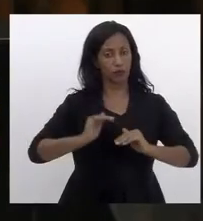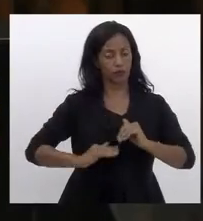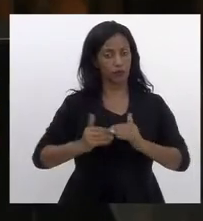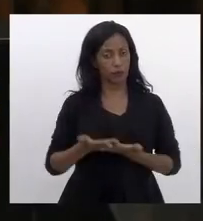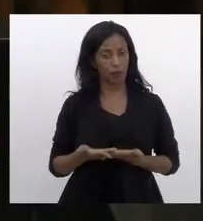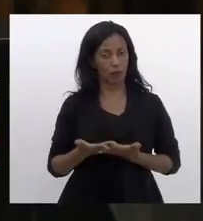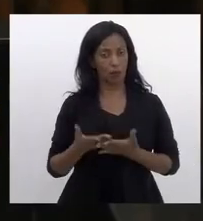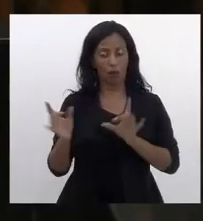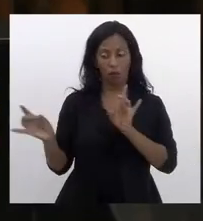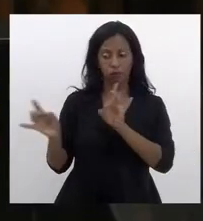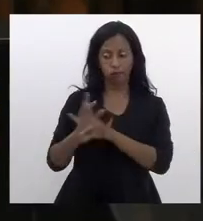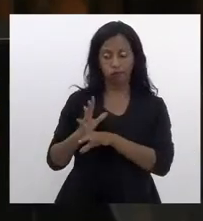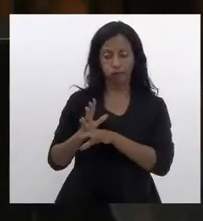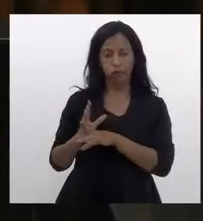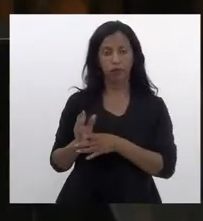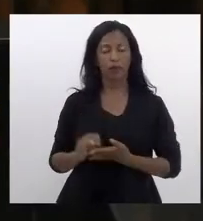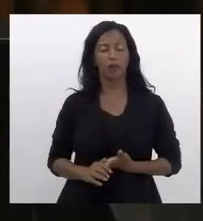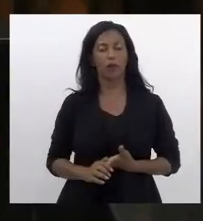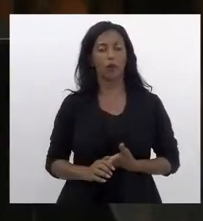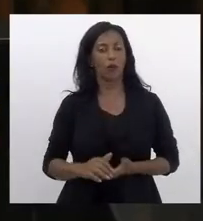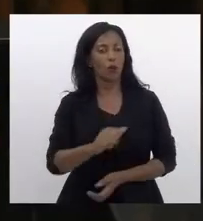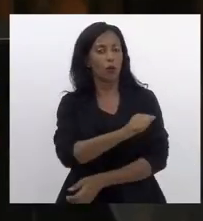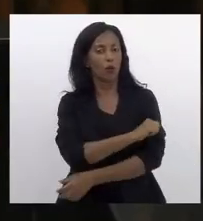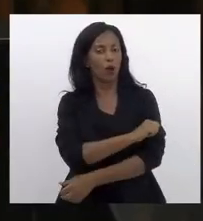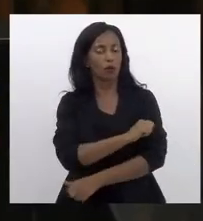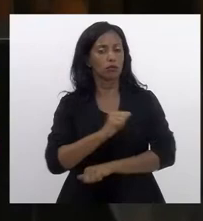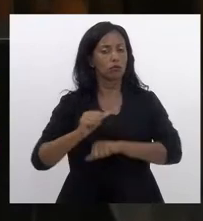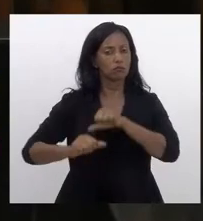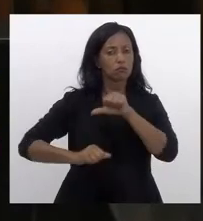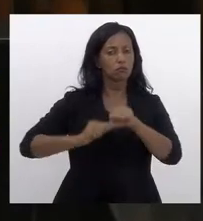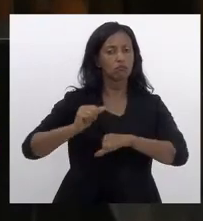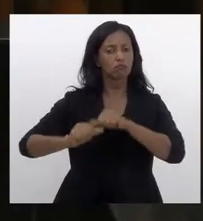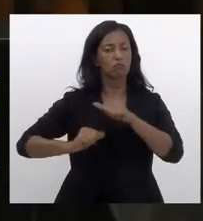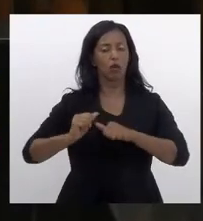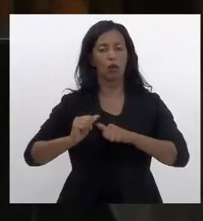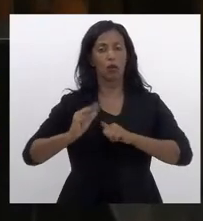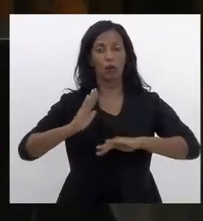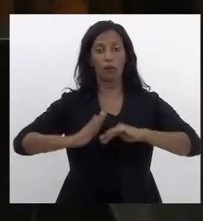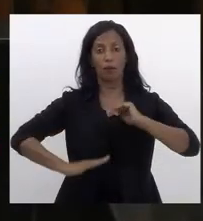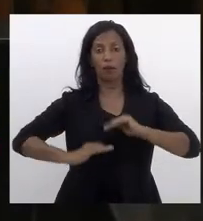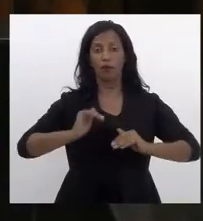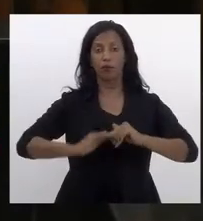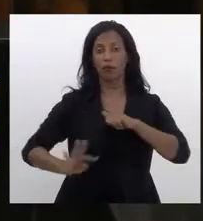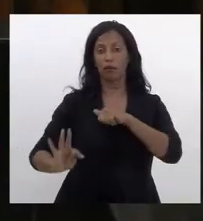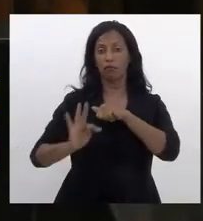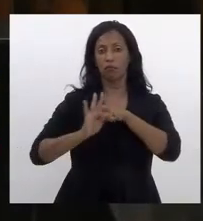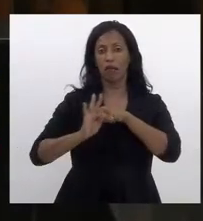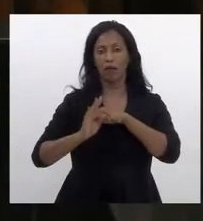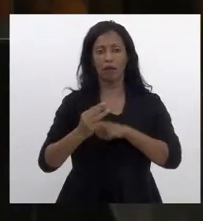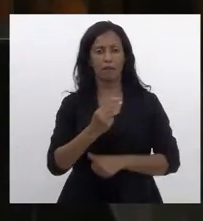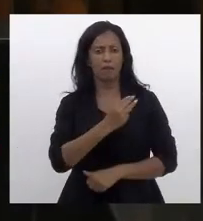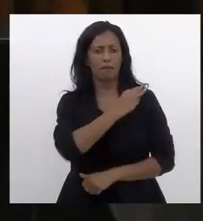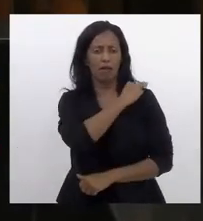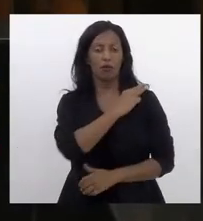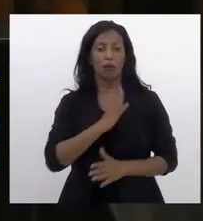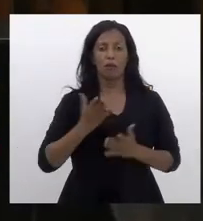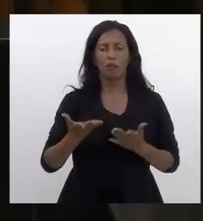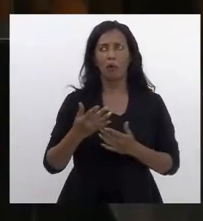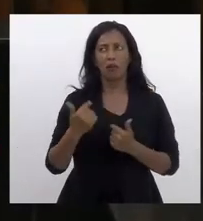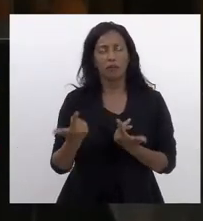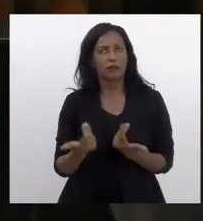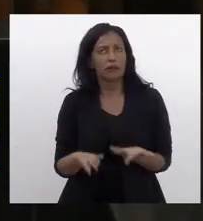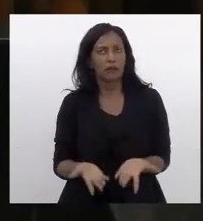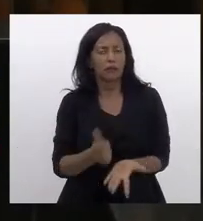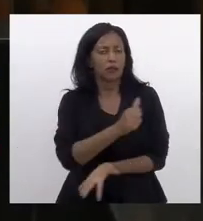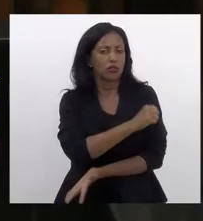Ao concluir este curso, o estudante se torna um profissional técnico de nível médio. Pode ser um técnico de